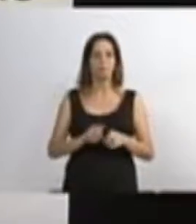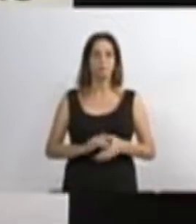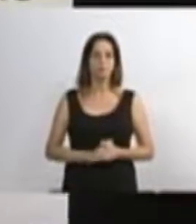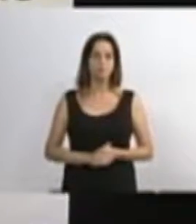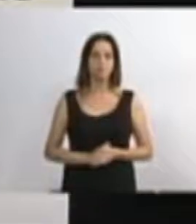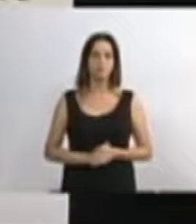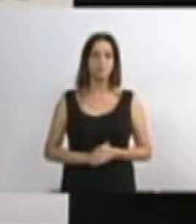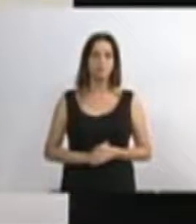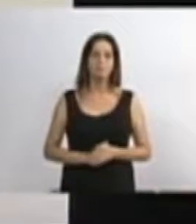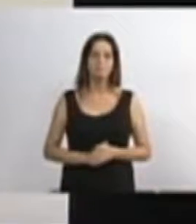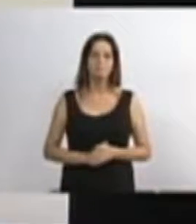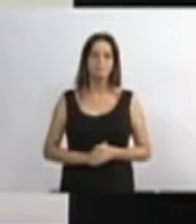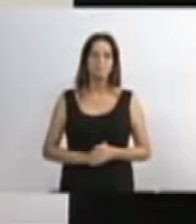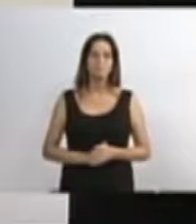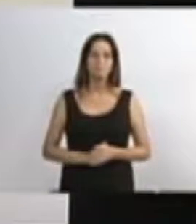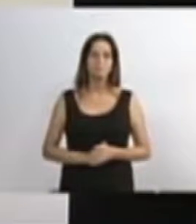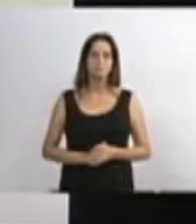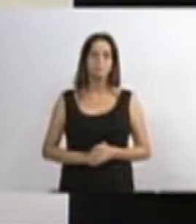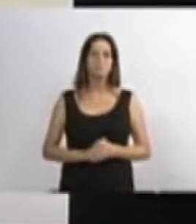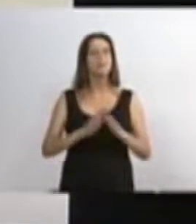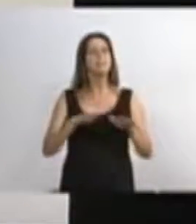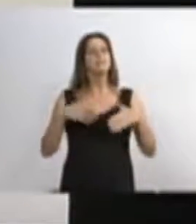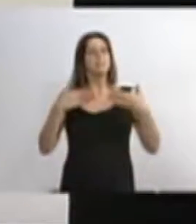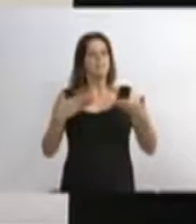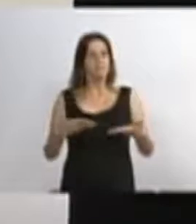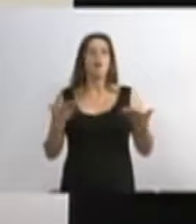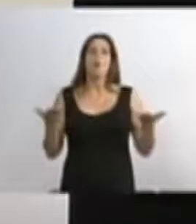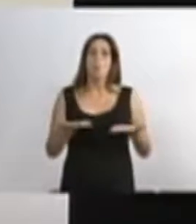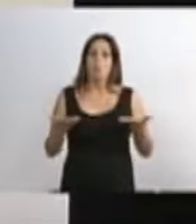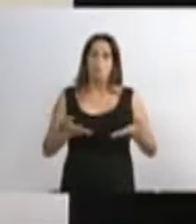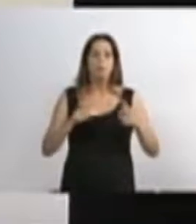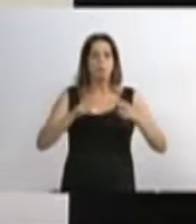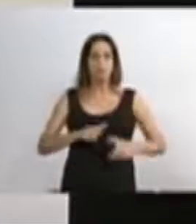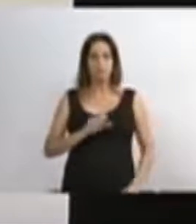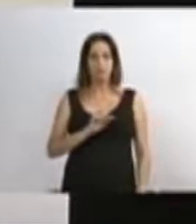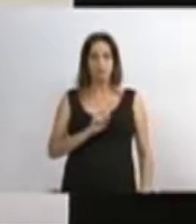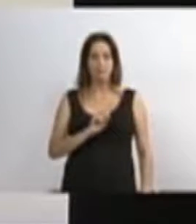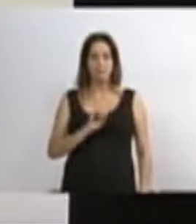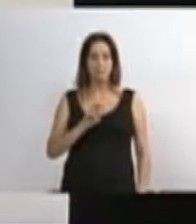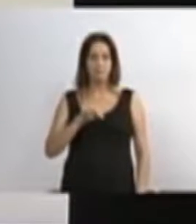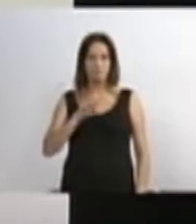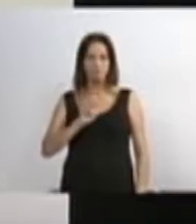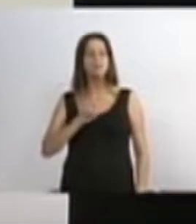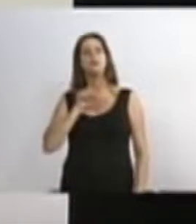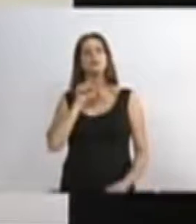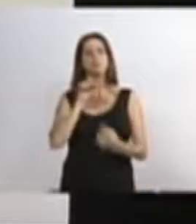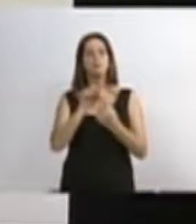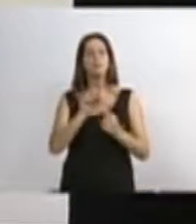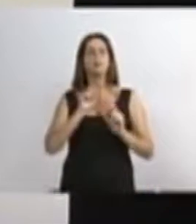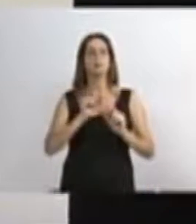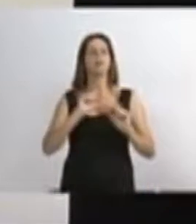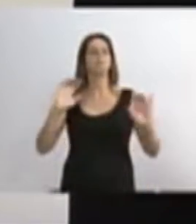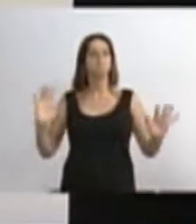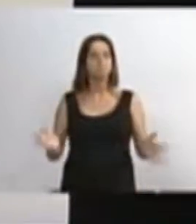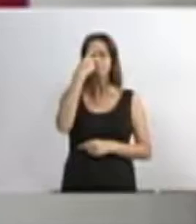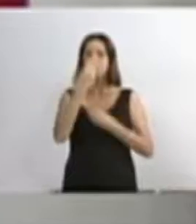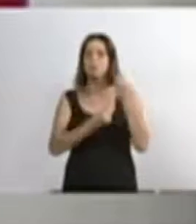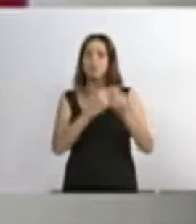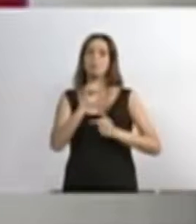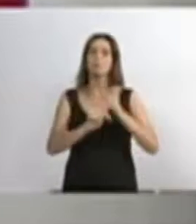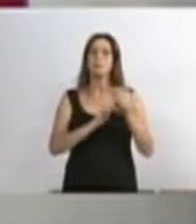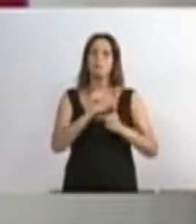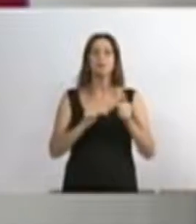solicitava que esse espaço na Câmara fosse ocupado para explicar sobre o funcionamento dos trabalhos do Cine.